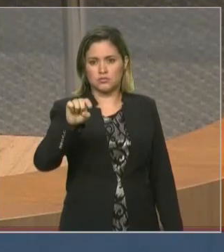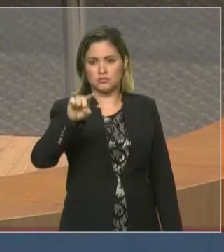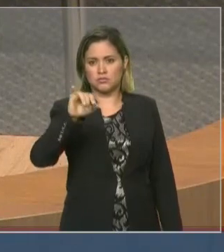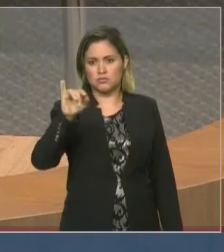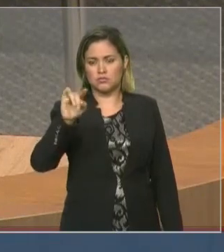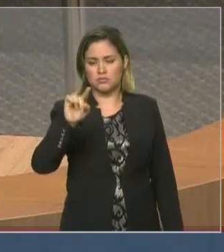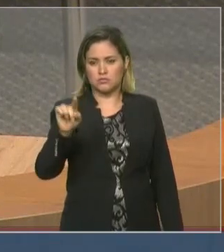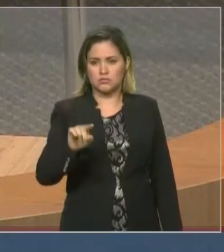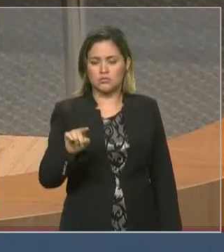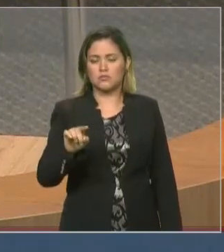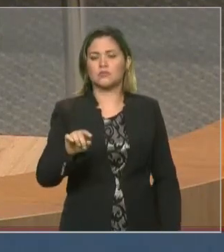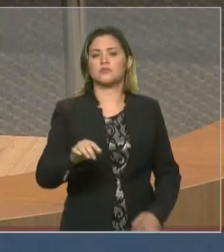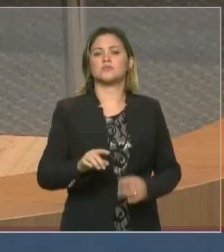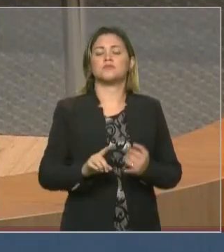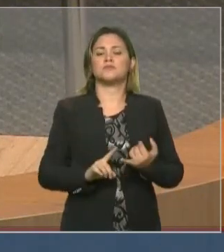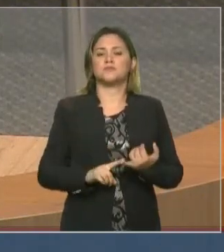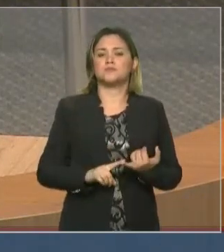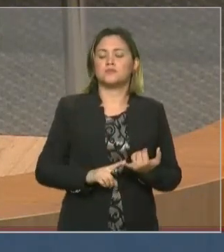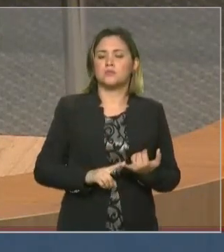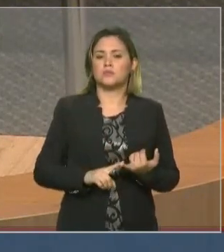depois